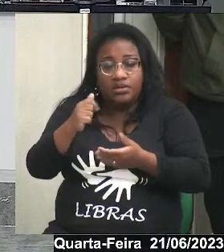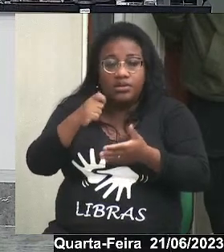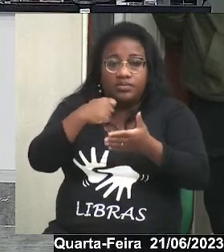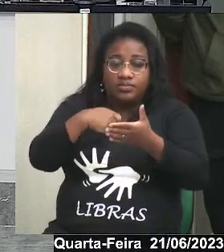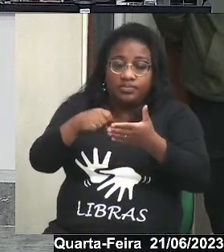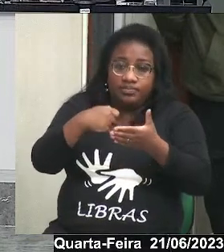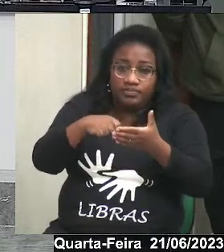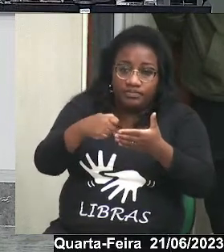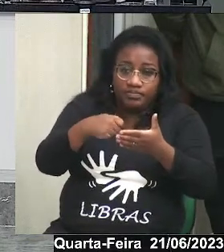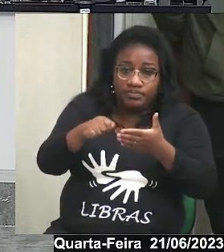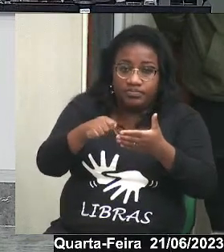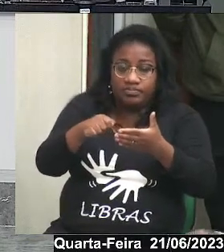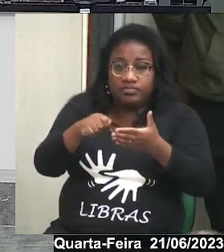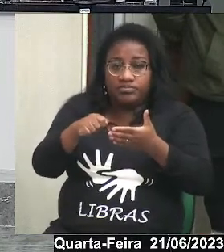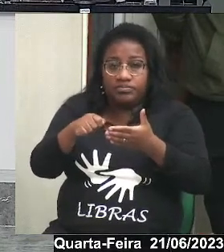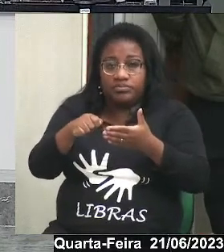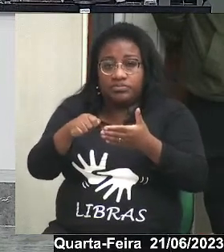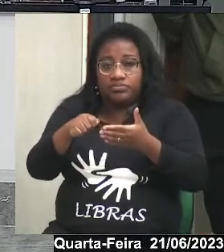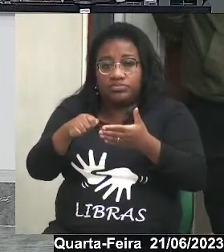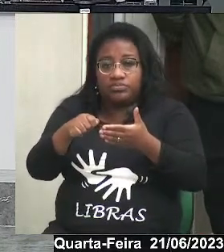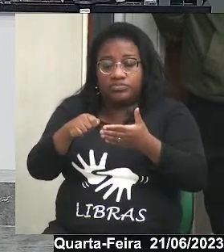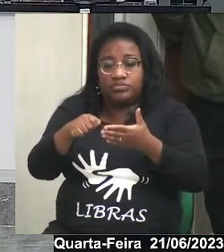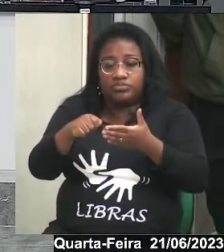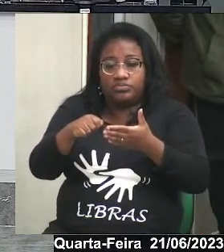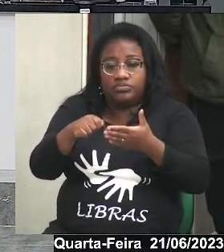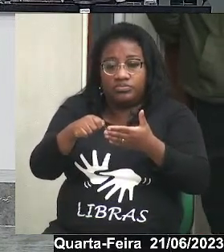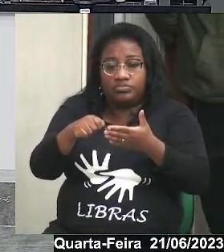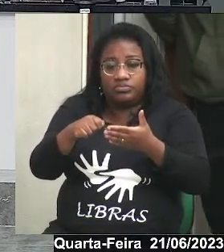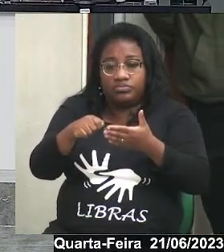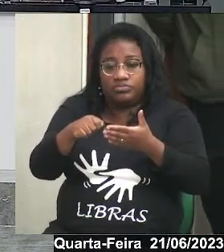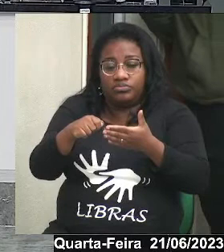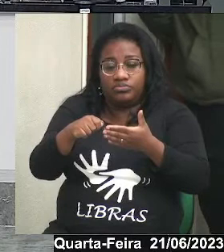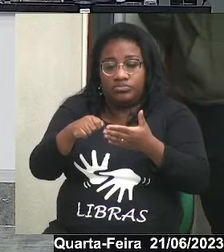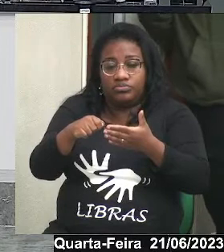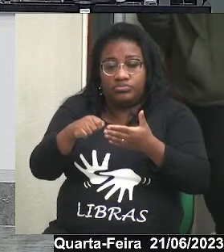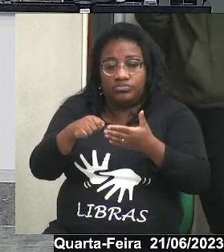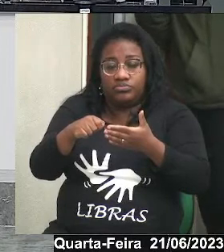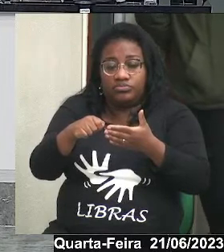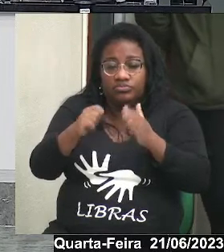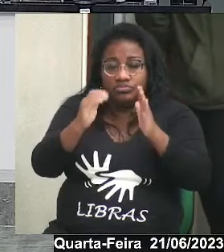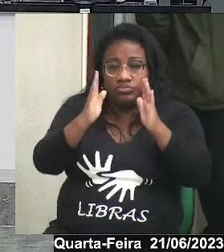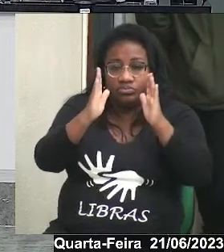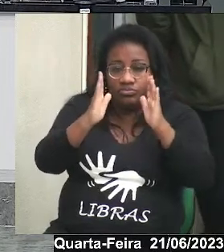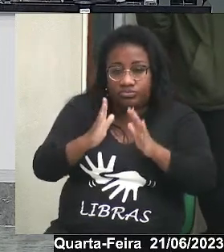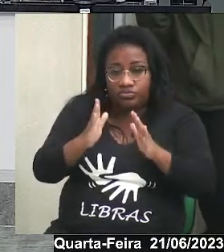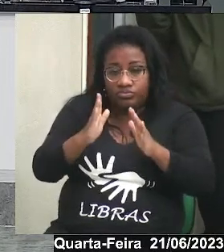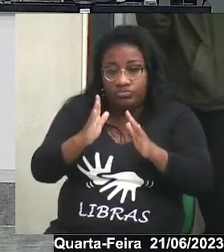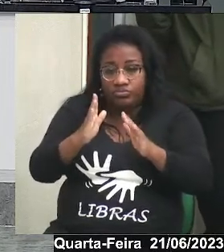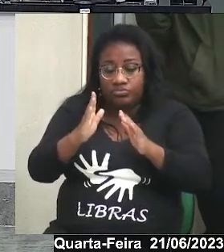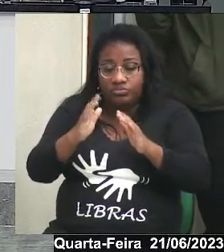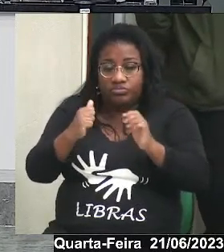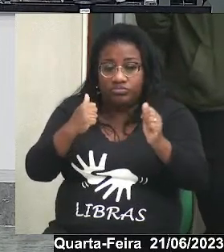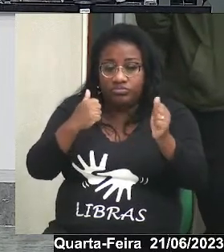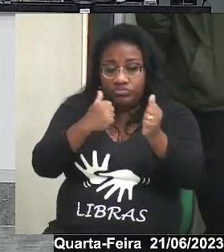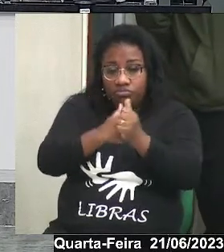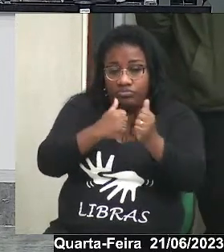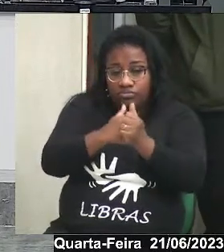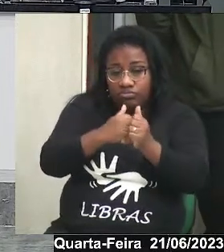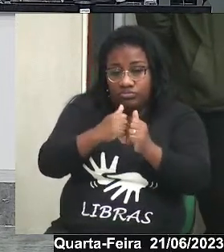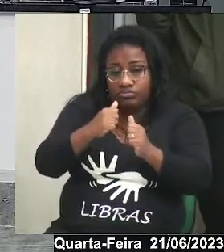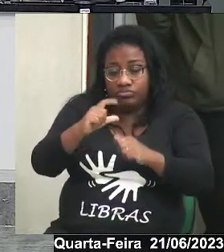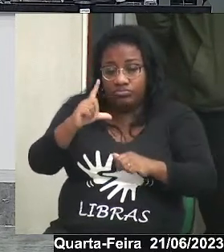na Alameda Fernandes Batista Medina, número 119, em frente ao muro da escola Eulália